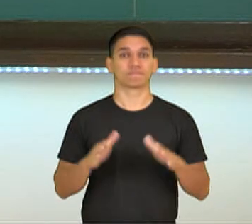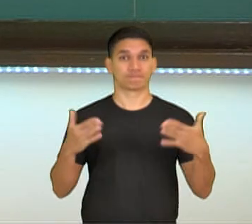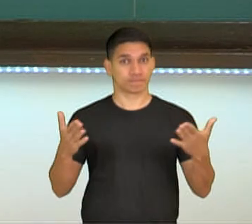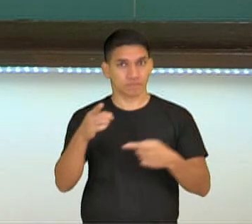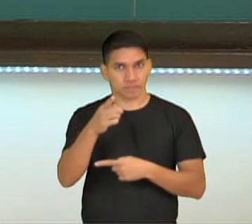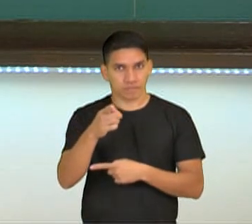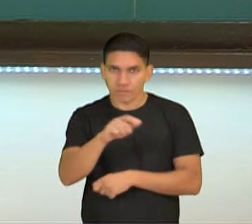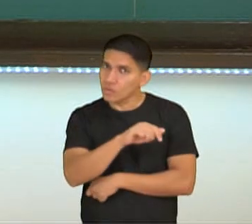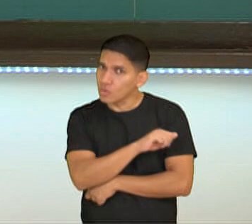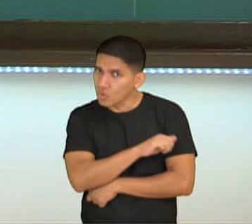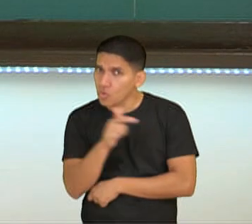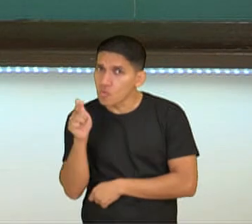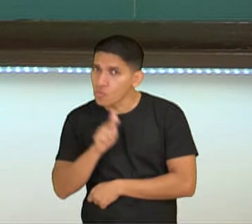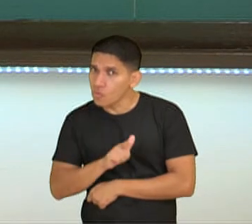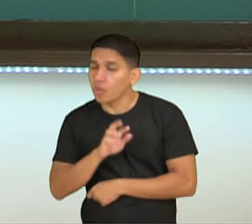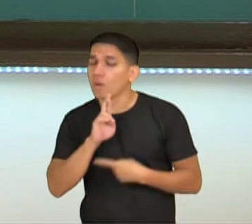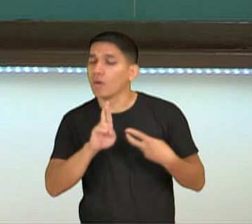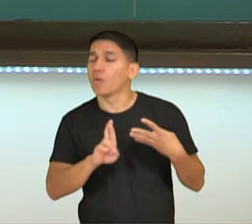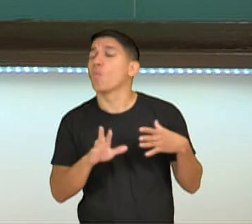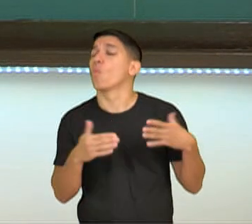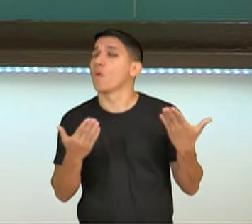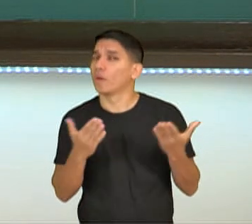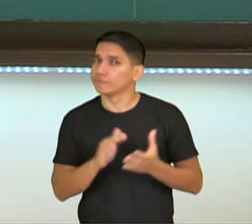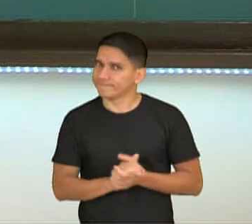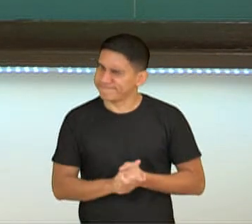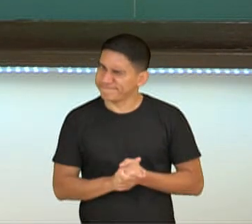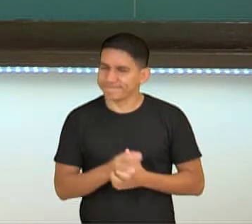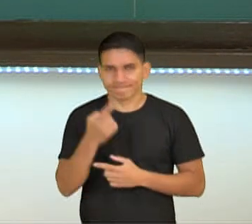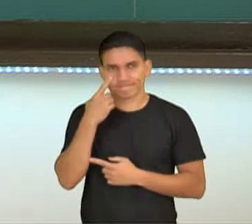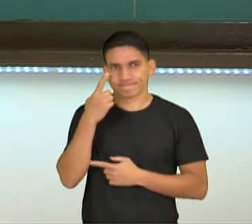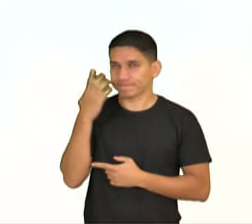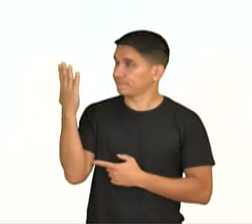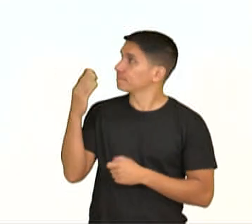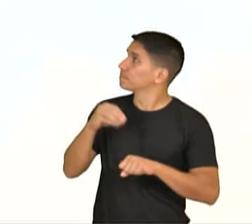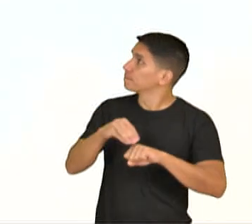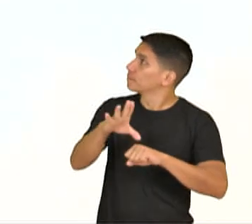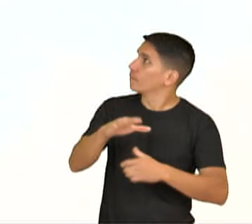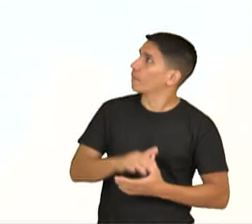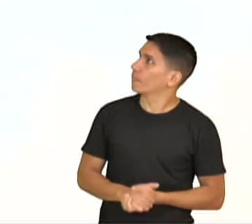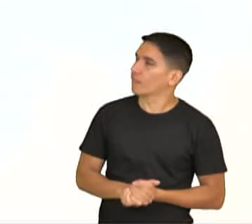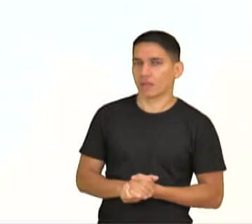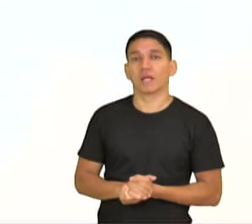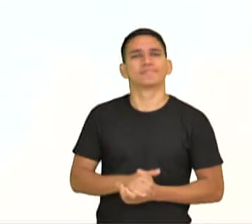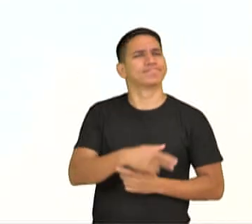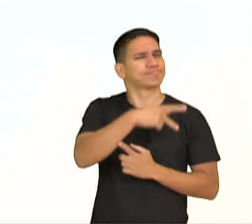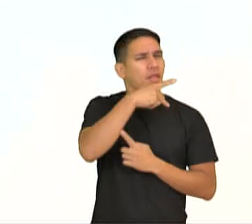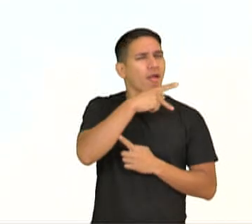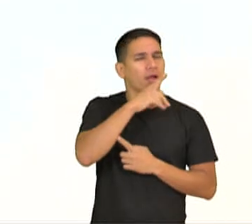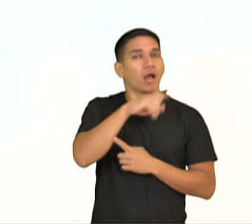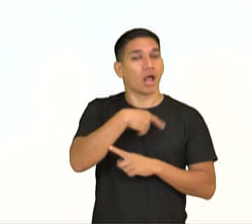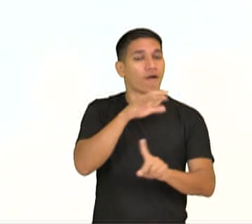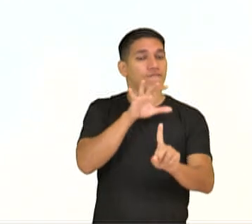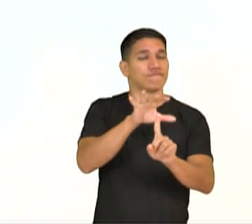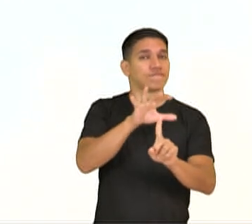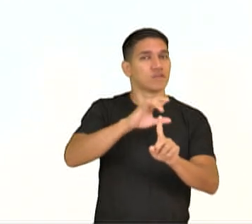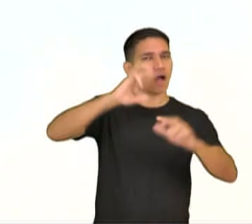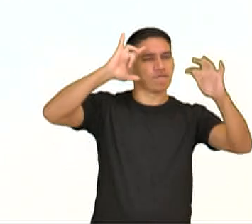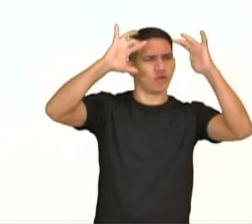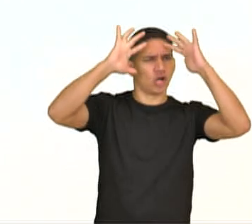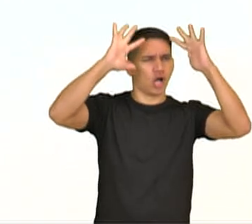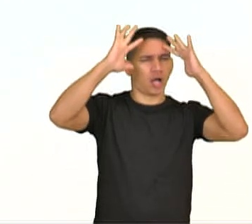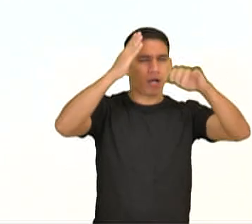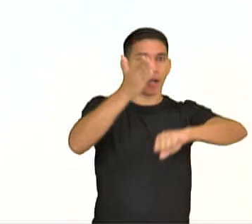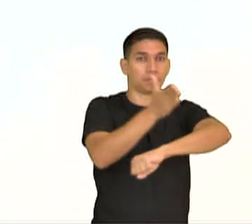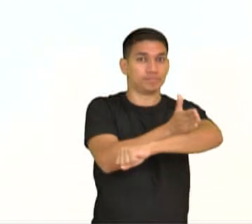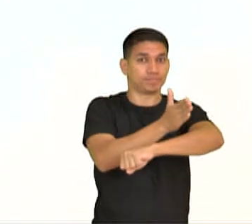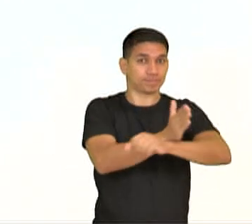Então, estudante, qual foi a resposta que você marcou? Vamos ver aqui, ó. Platão foi a grande influência filosófica do período